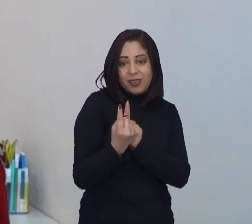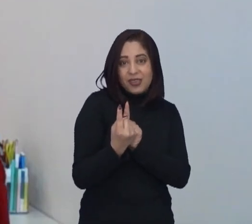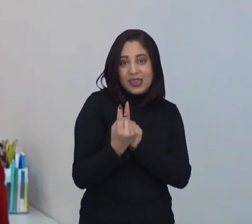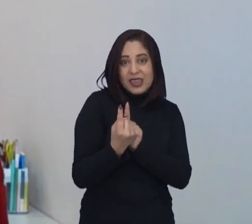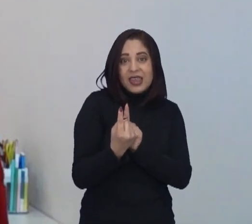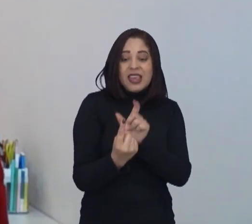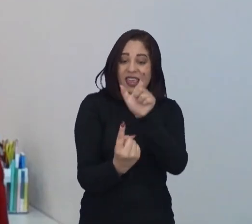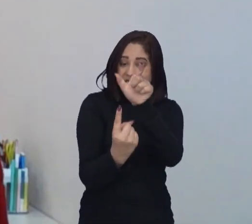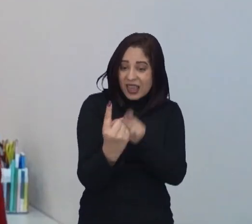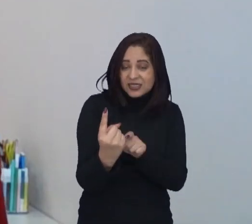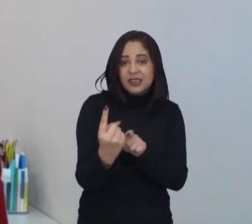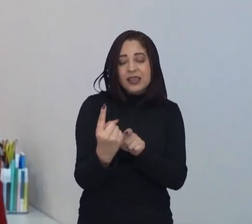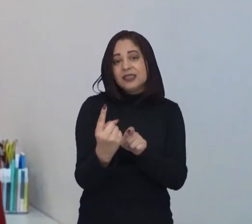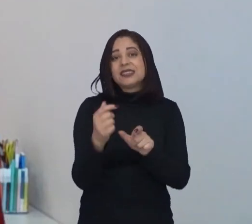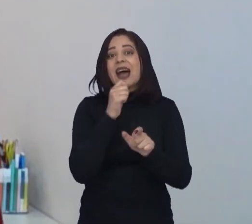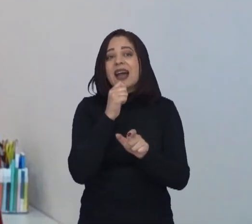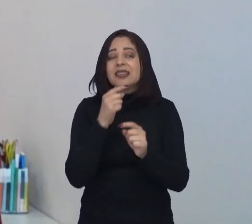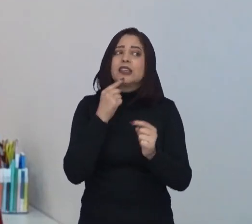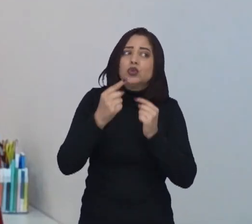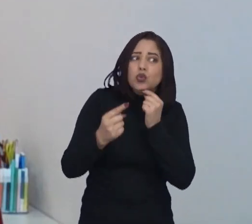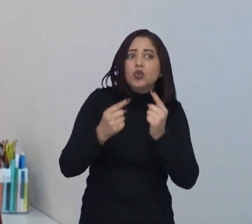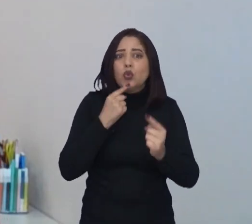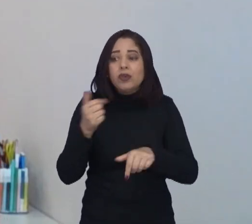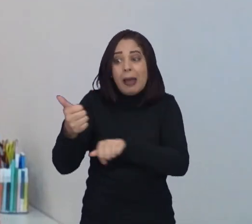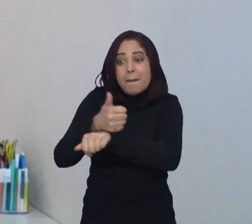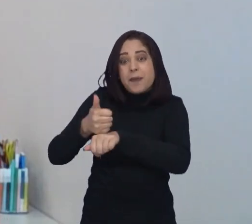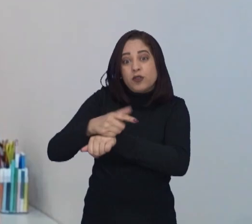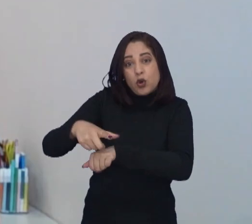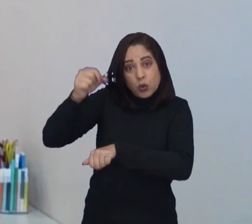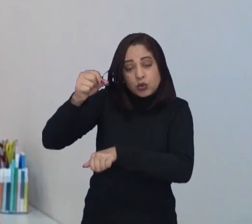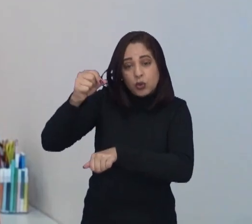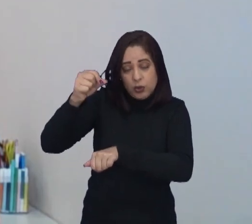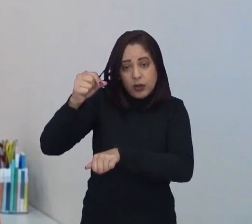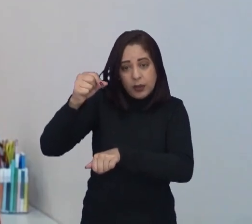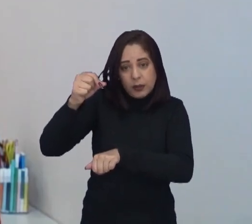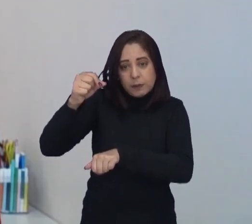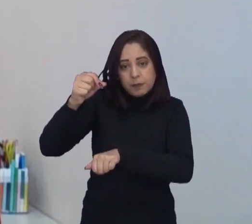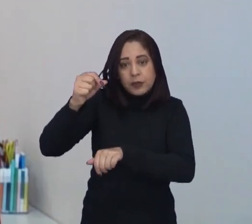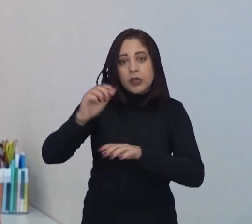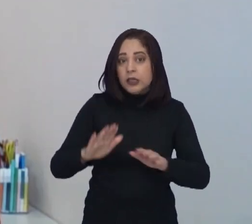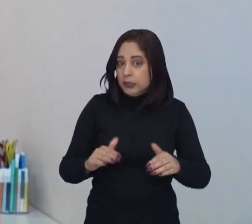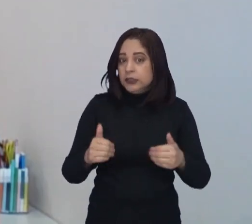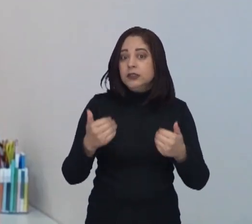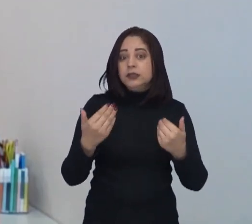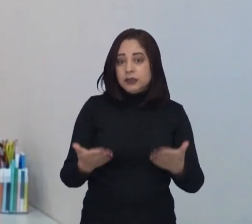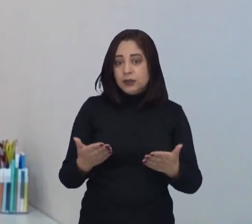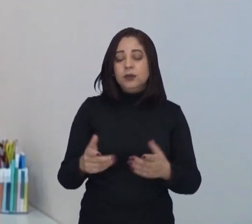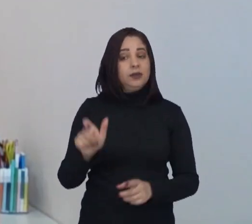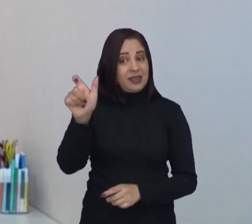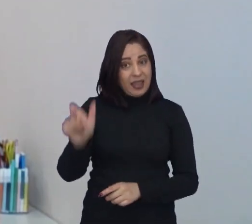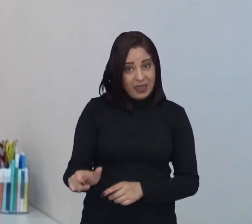voltado para essa parte profissional, né? Como eu trabalho focando também nessa parte de dificuldades de aprendizagem, eles